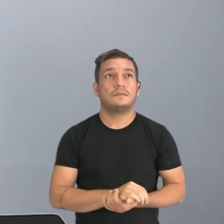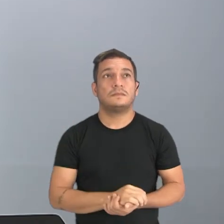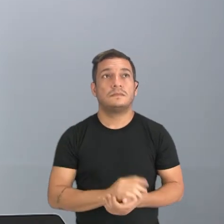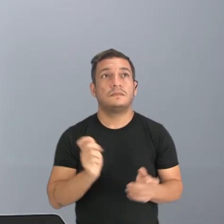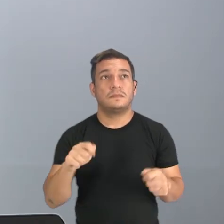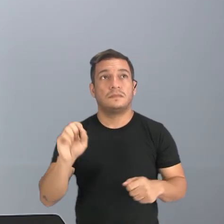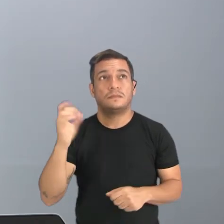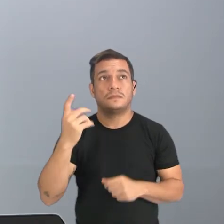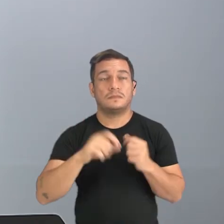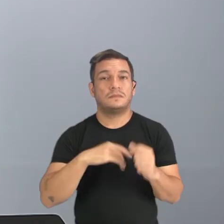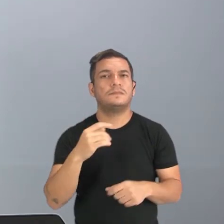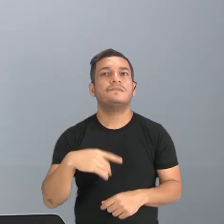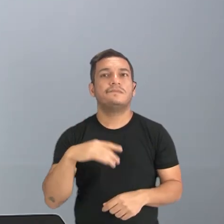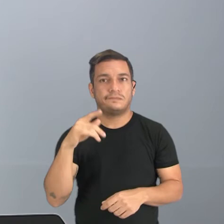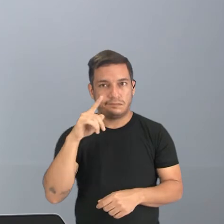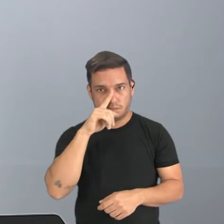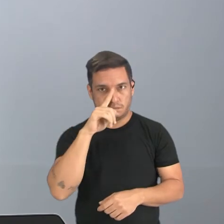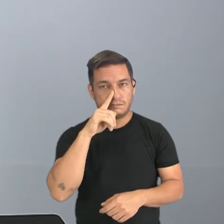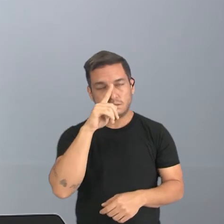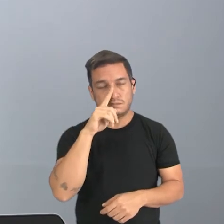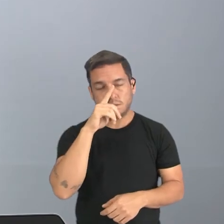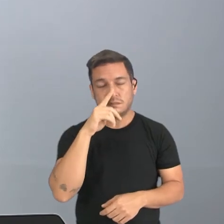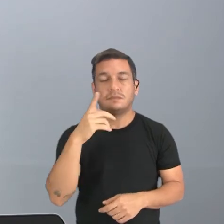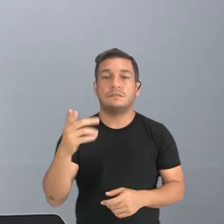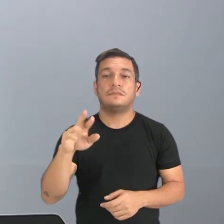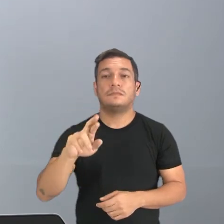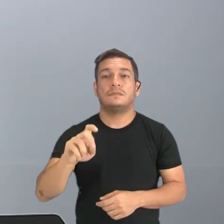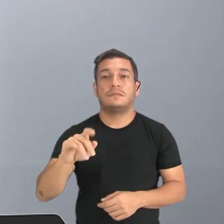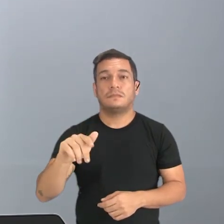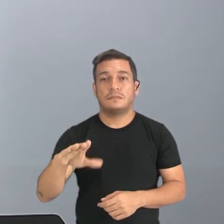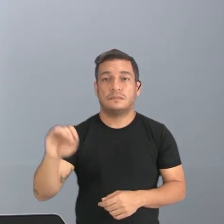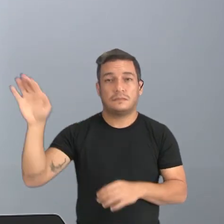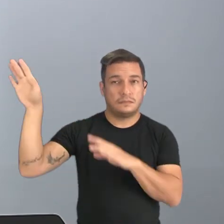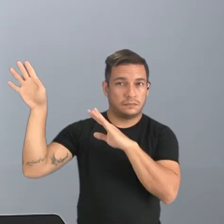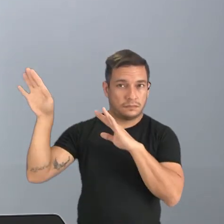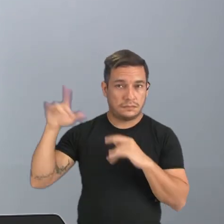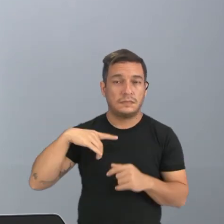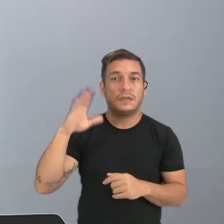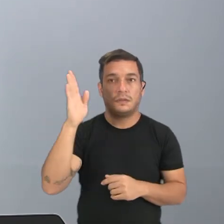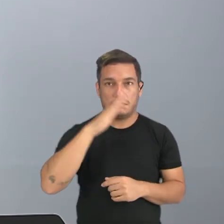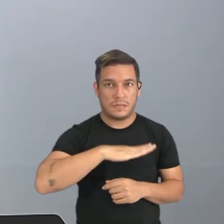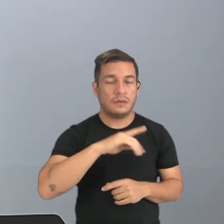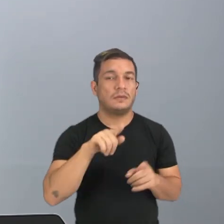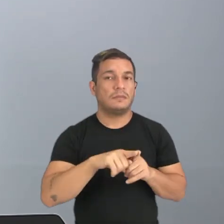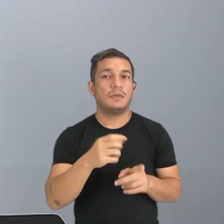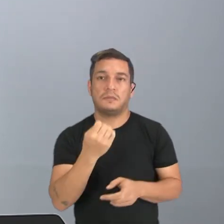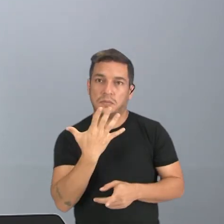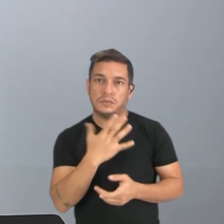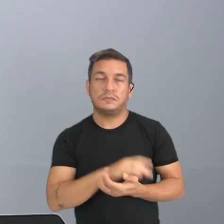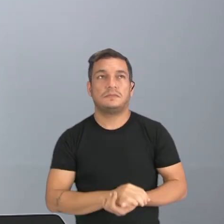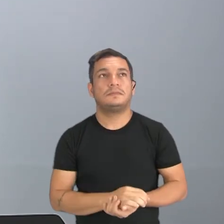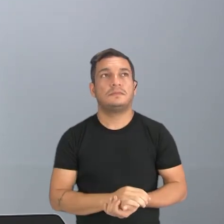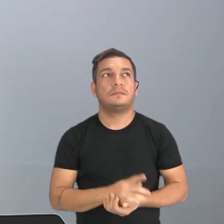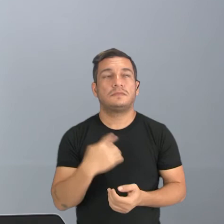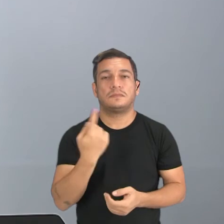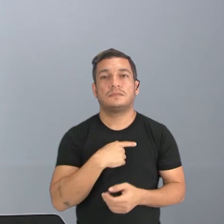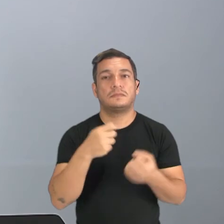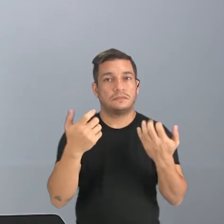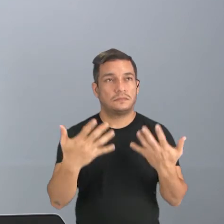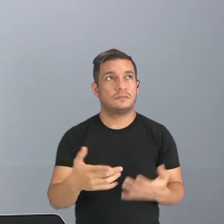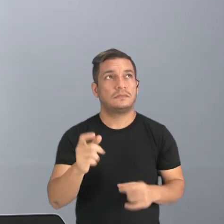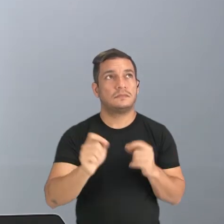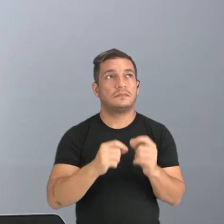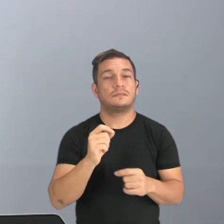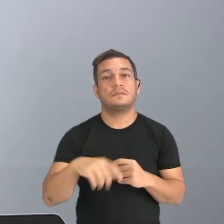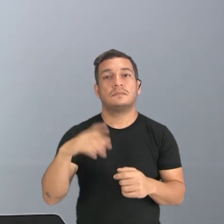causar danos. Então, a radiação tem malefícios e benefícios. Como nós já falamos, um dos